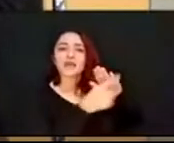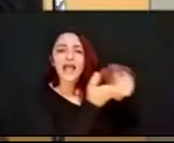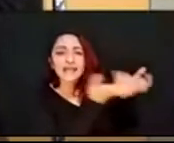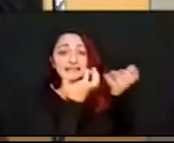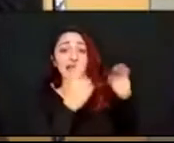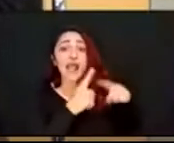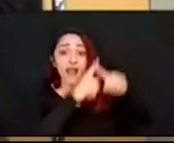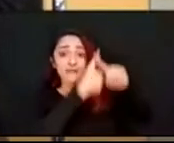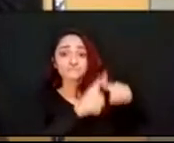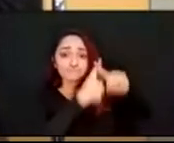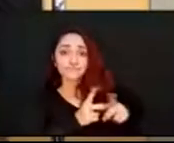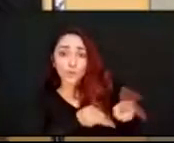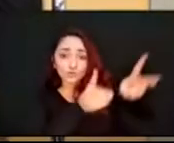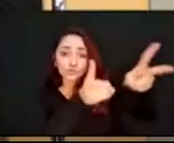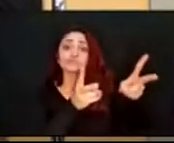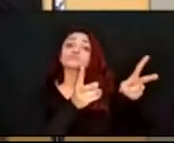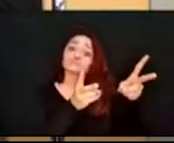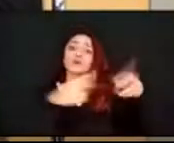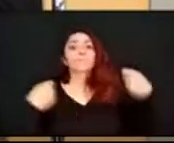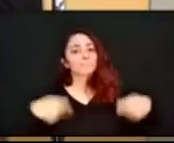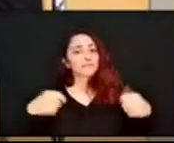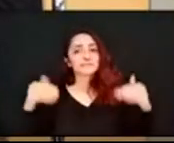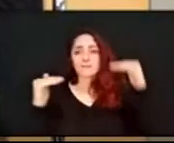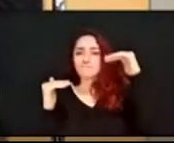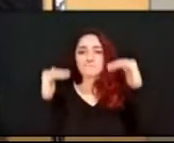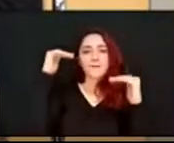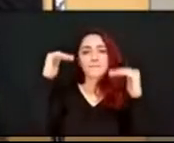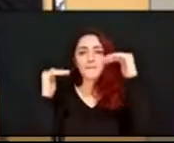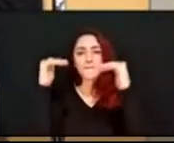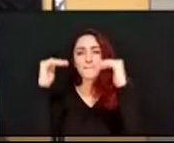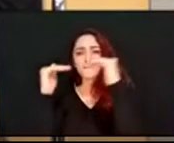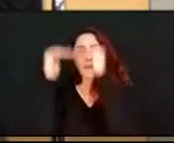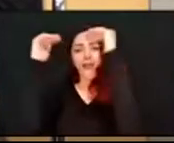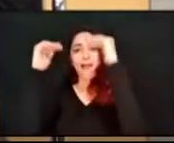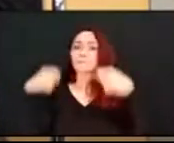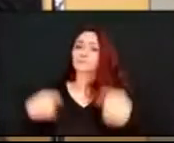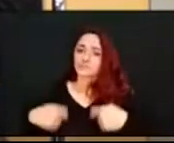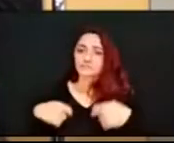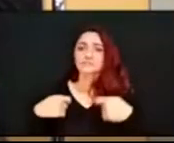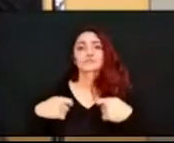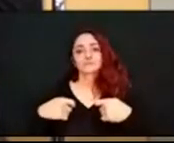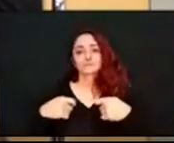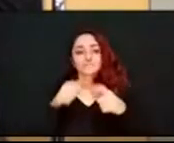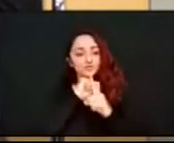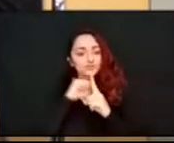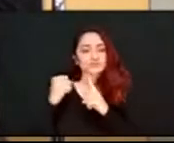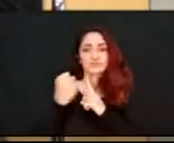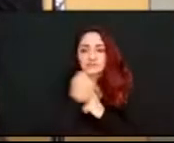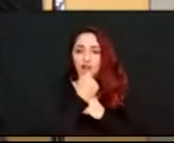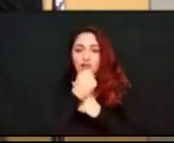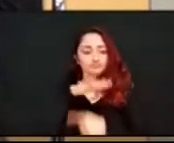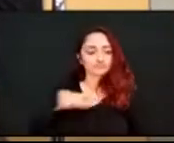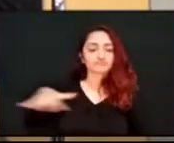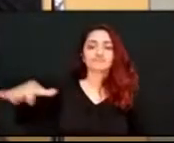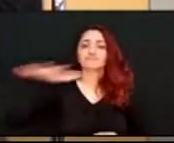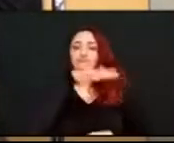estar no mesmo nível de amplitude social que a sociedade se encontra Então seria muito